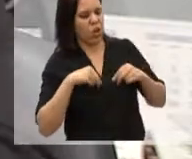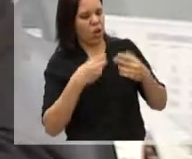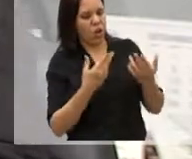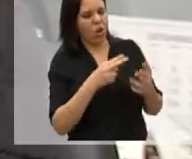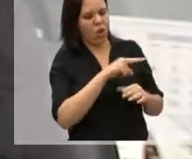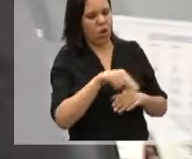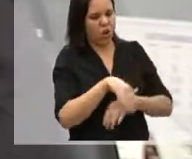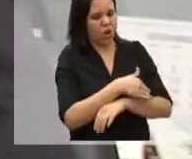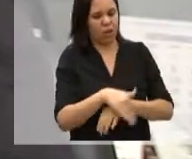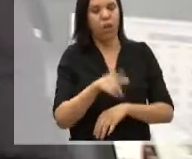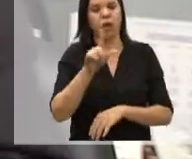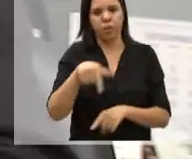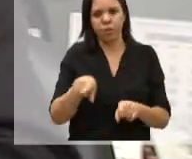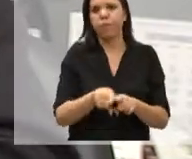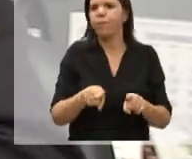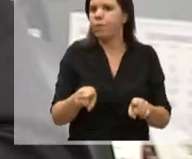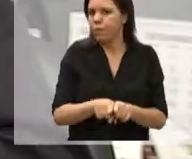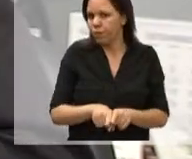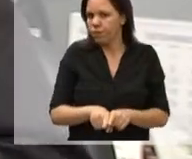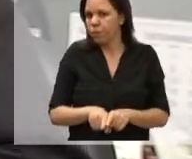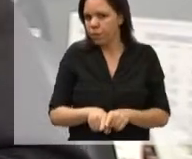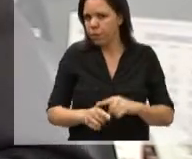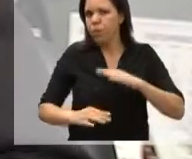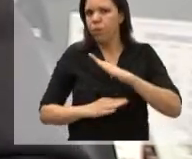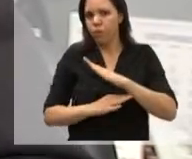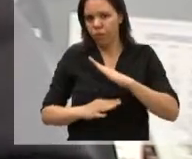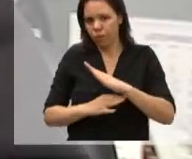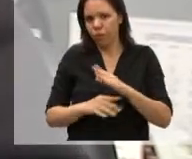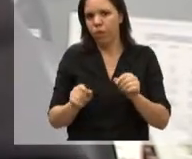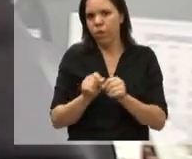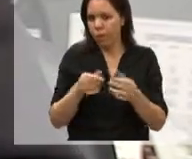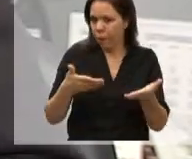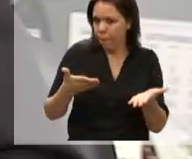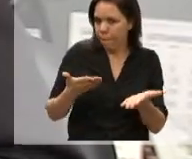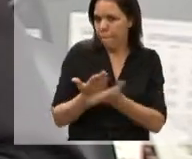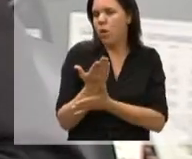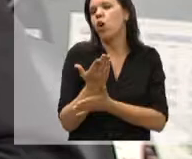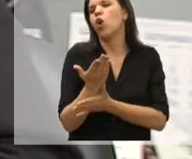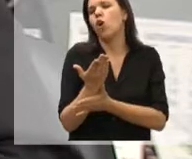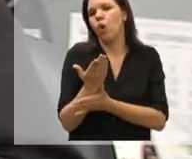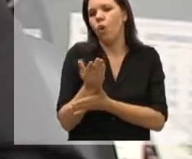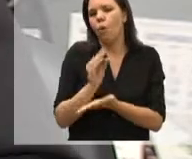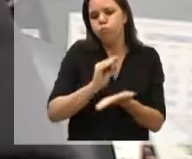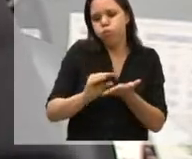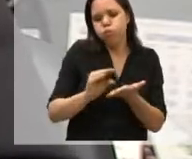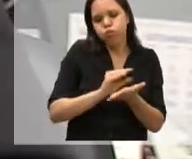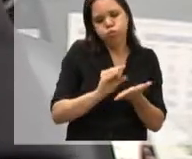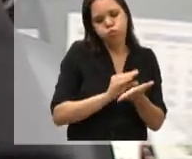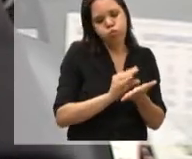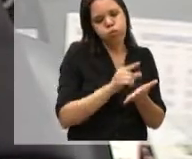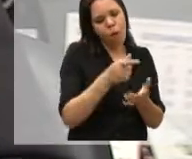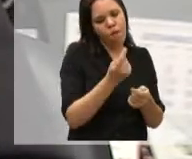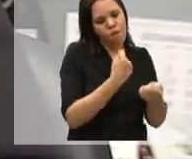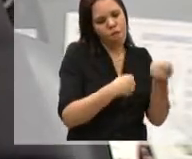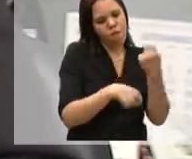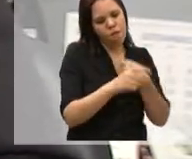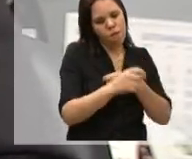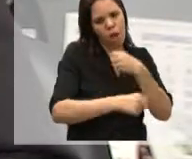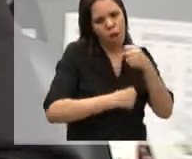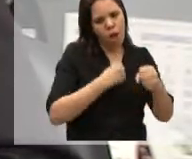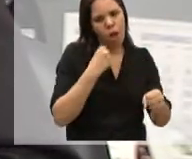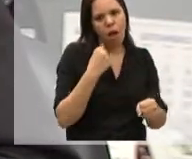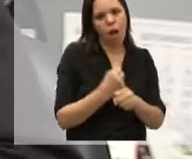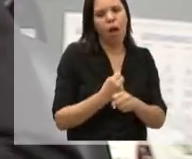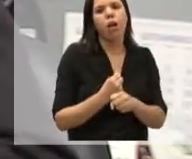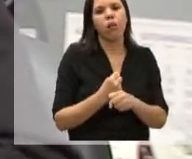nome de rua, também tudo isso. Mas o Poder Legislativo também aprova as contas que o Executivo manda para cá, que é o orçamento anual